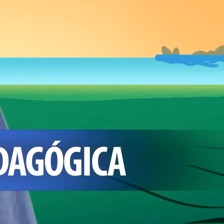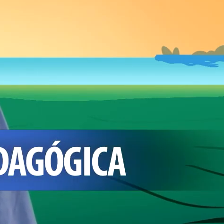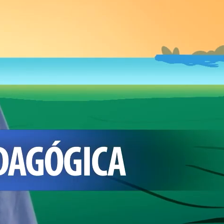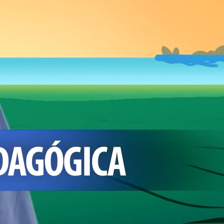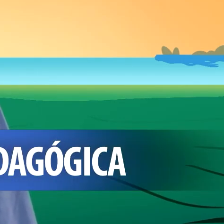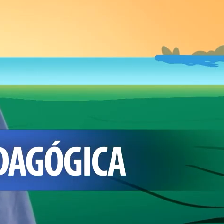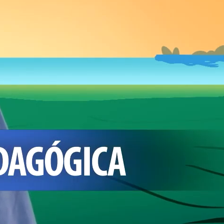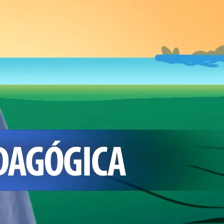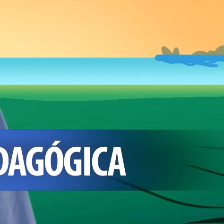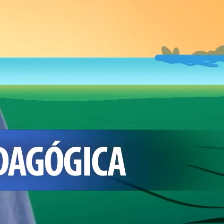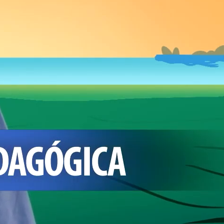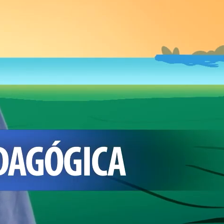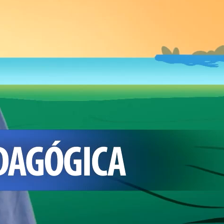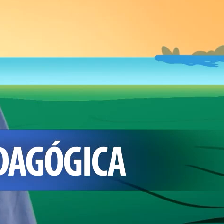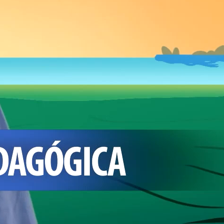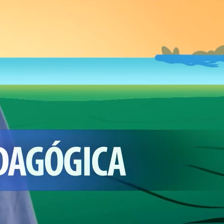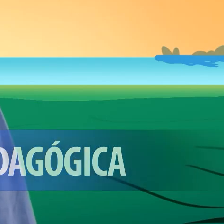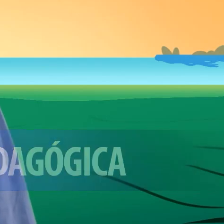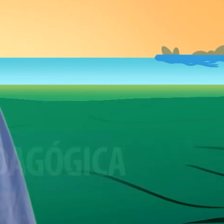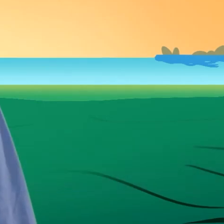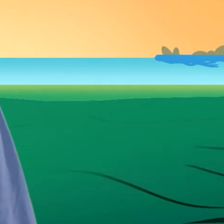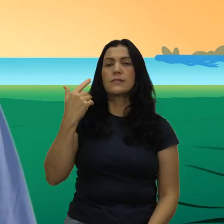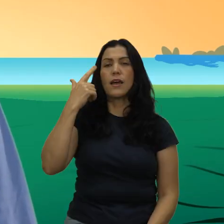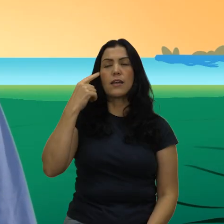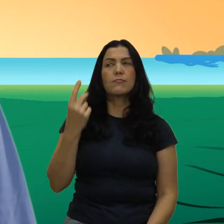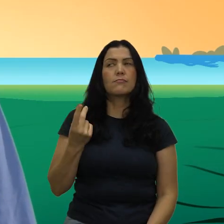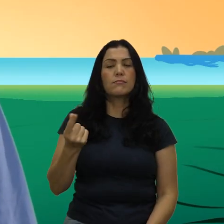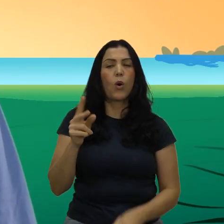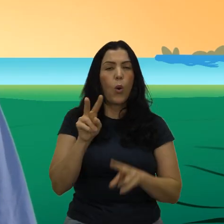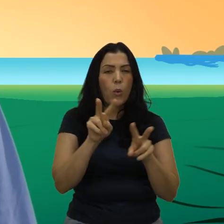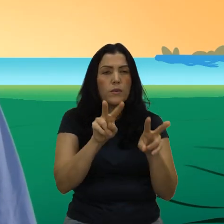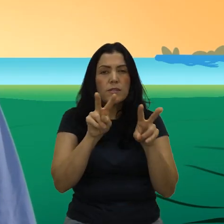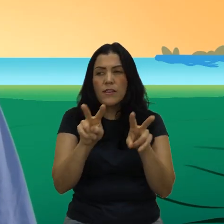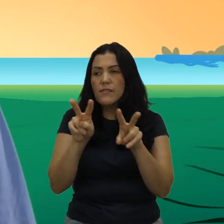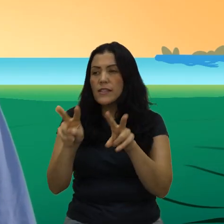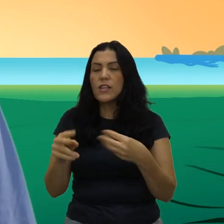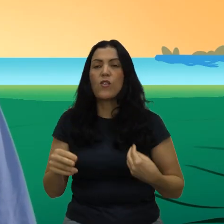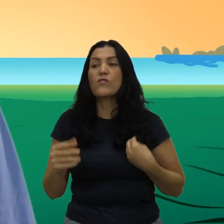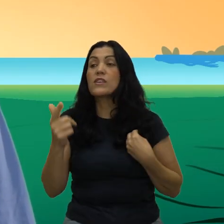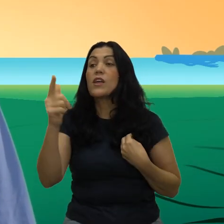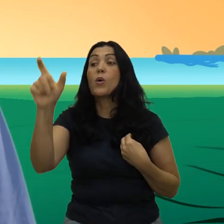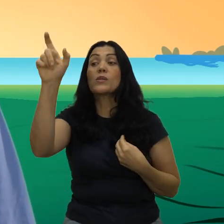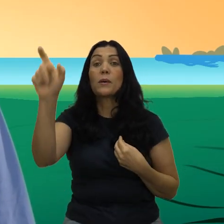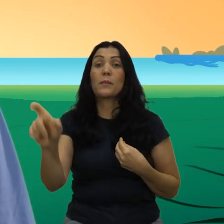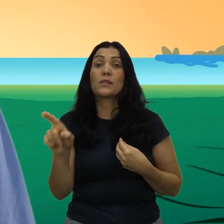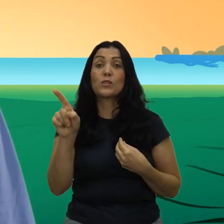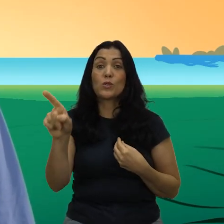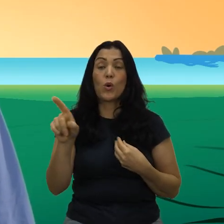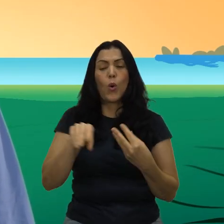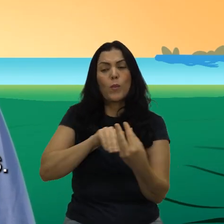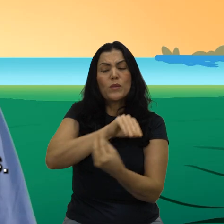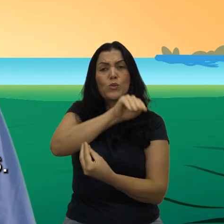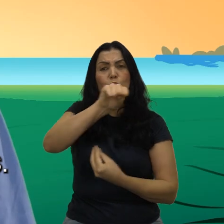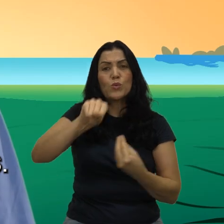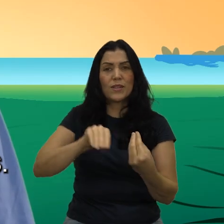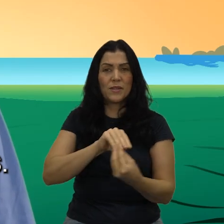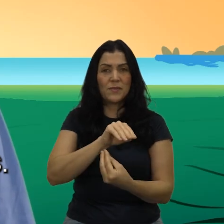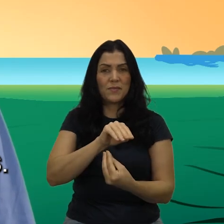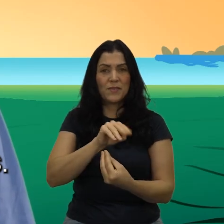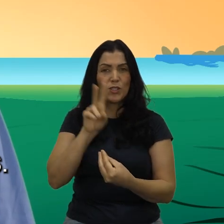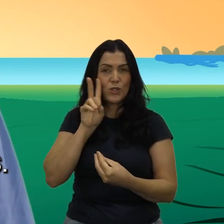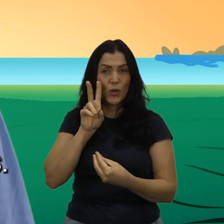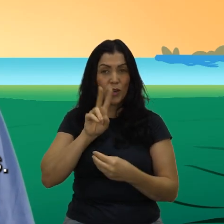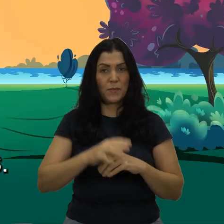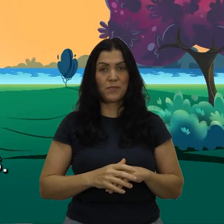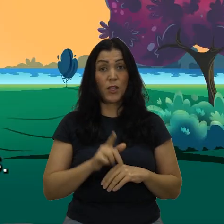de um livro, das suas vivências, memórias, invenções e observações da vida de outras pessoas ou uma mistura